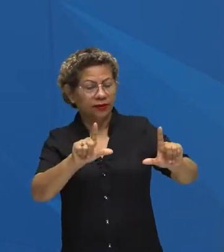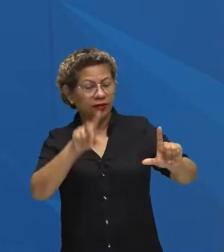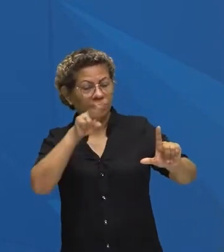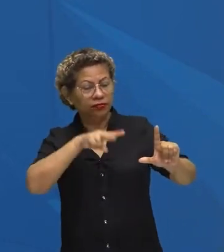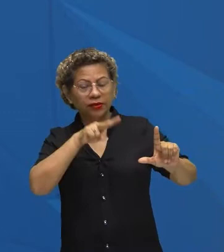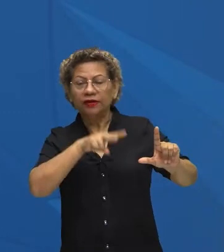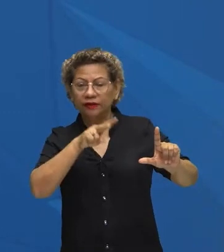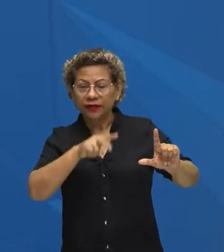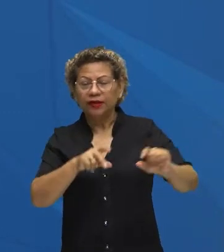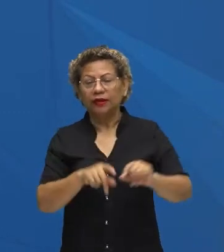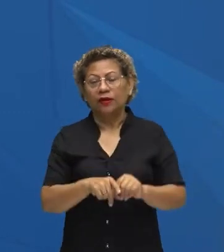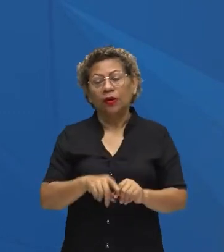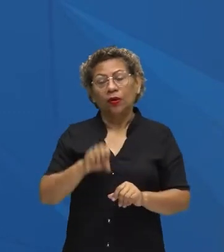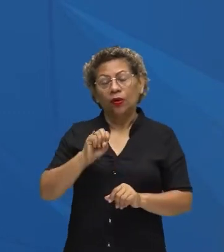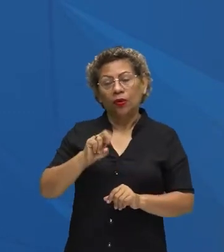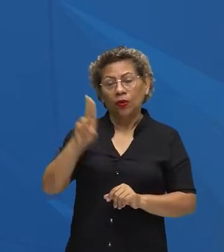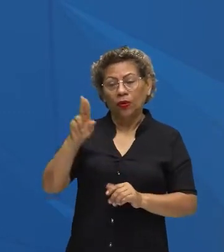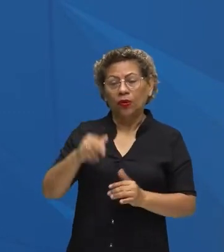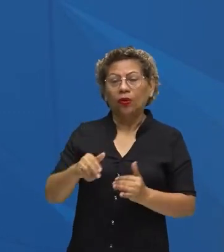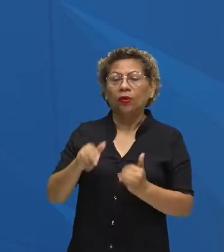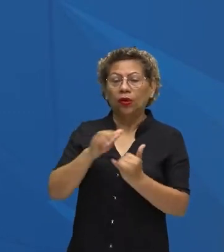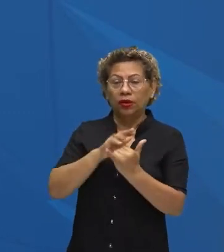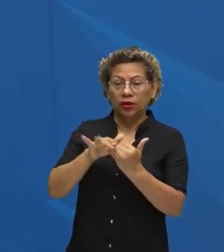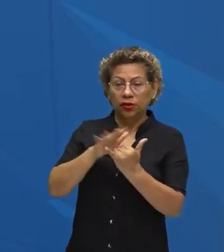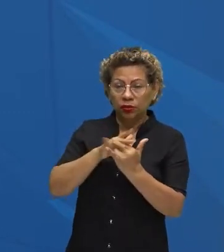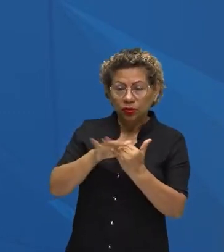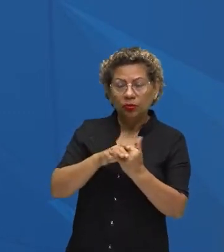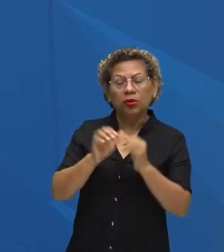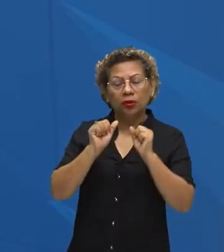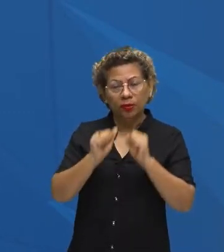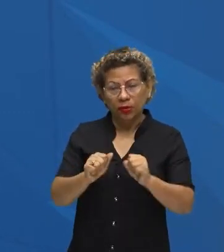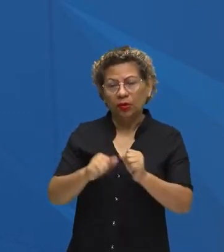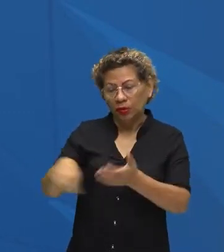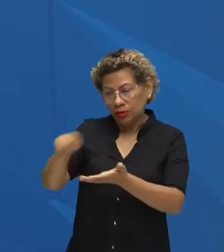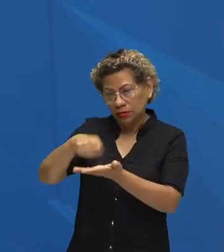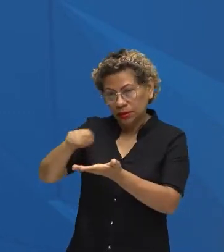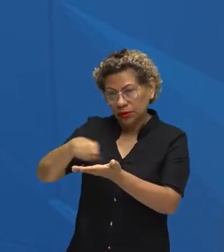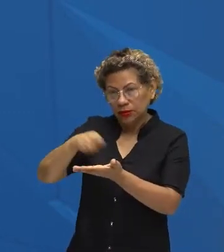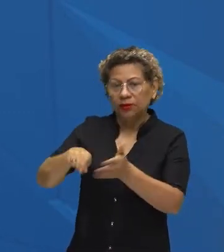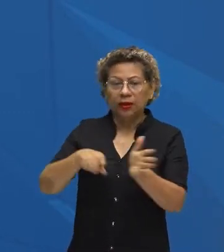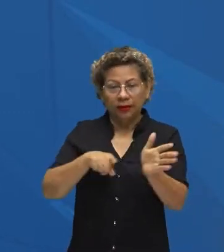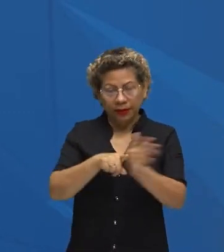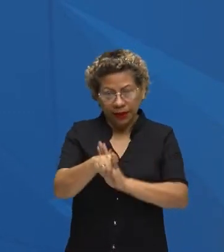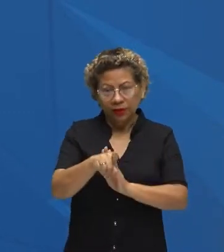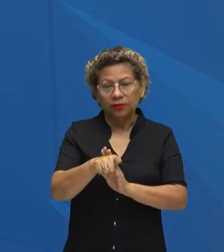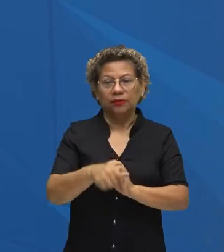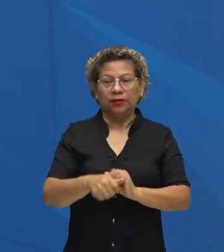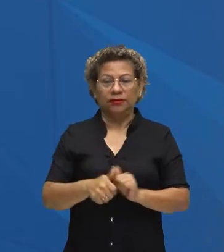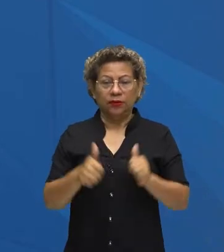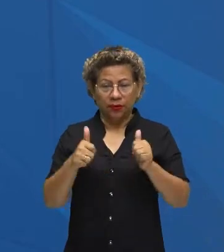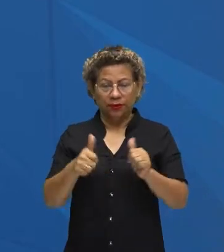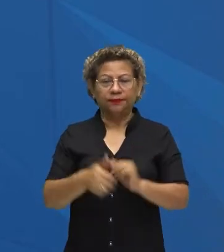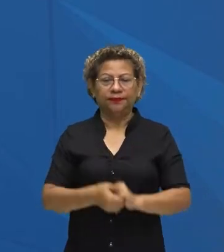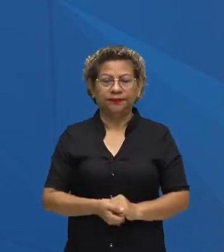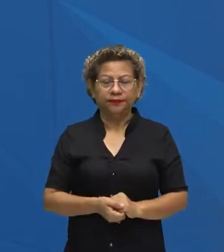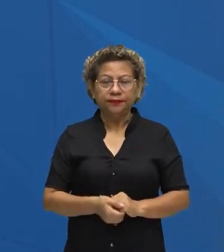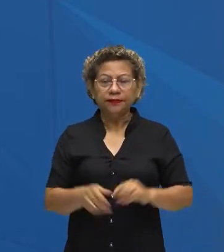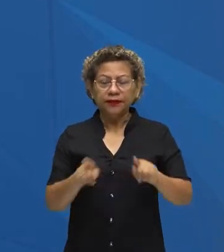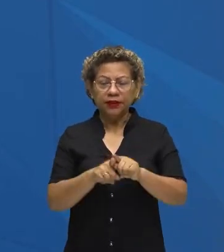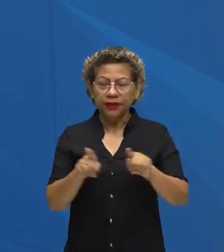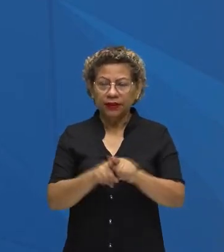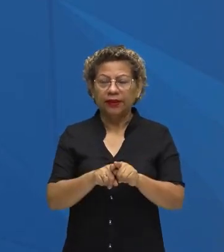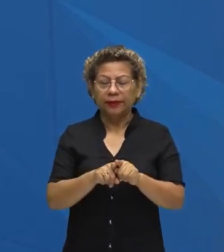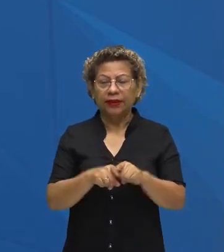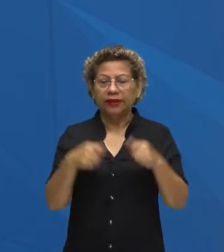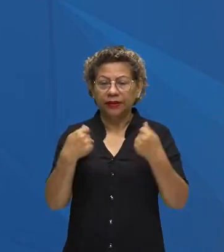então pelo YouTube, pode anotar as respostas no seu caderno, mas participem das atividades, tá bom? Outro acordo que a gente precisa